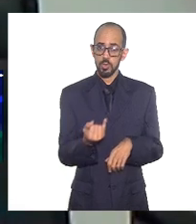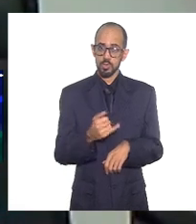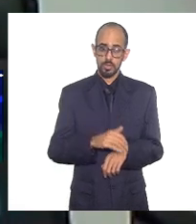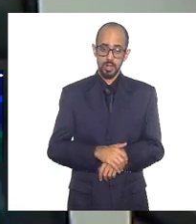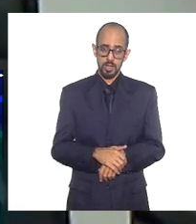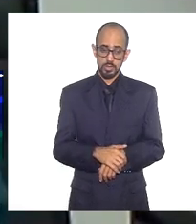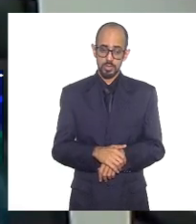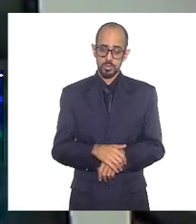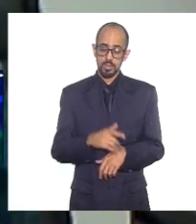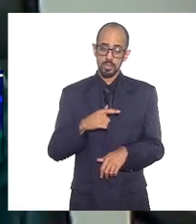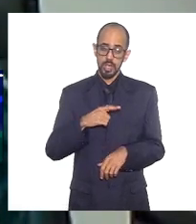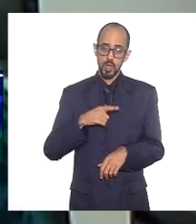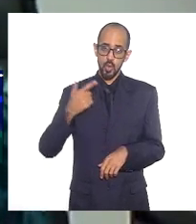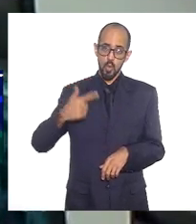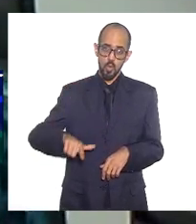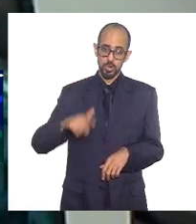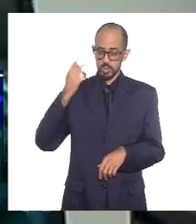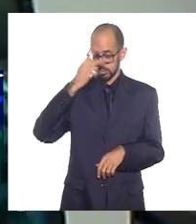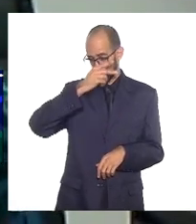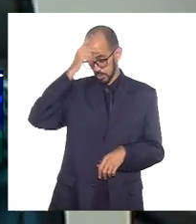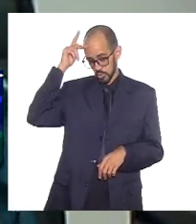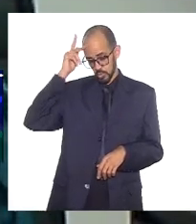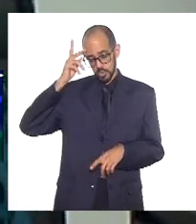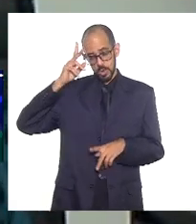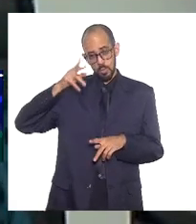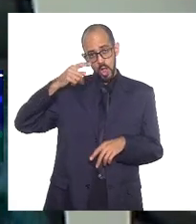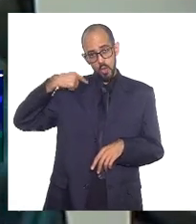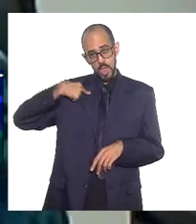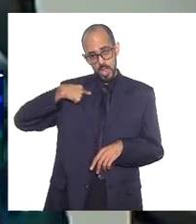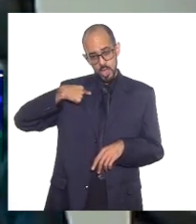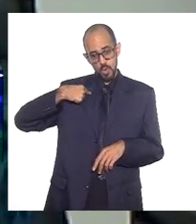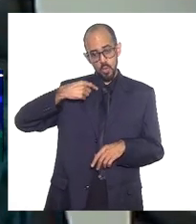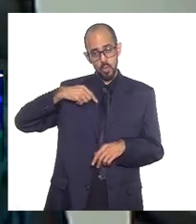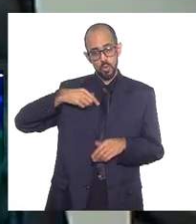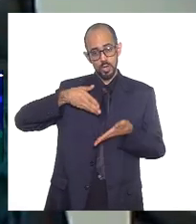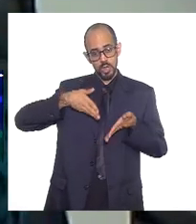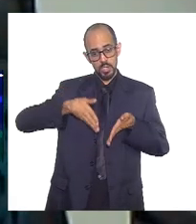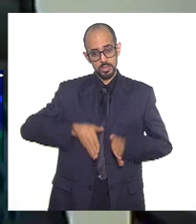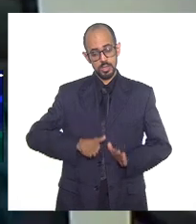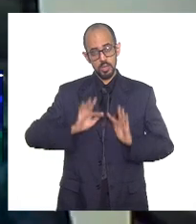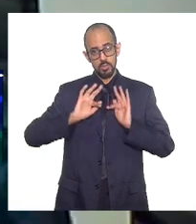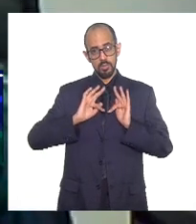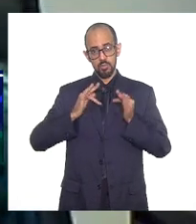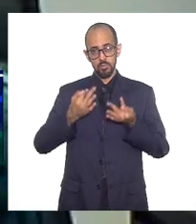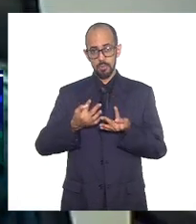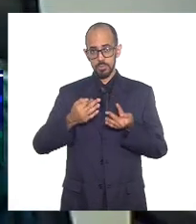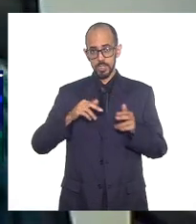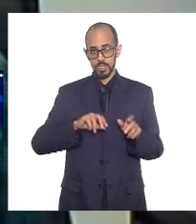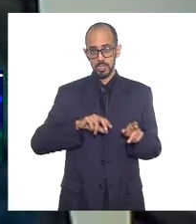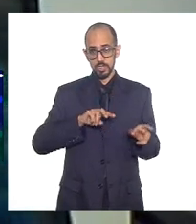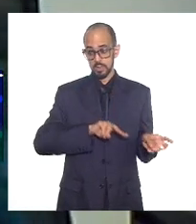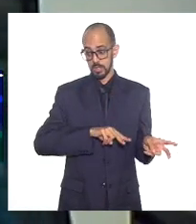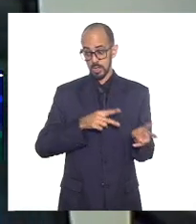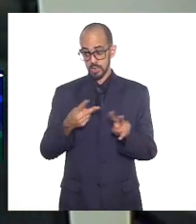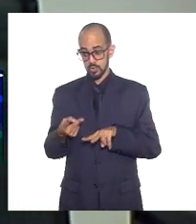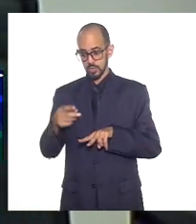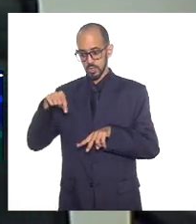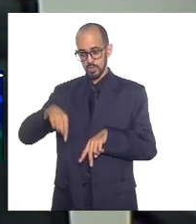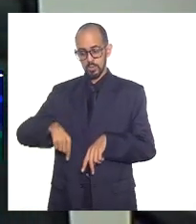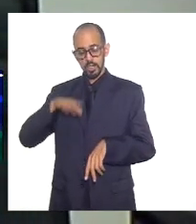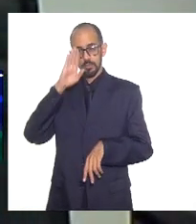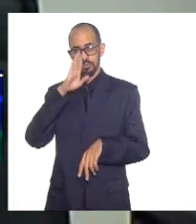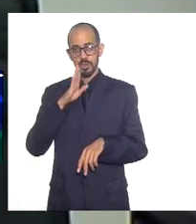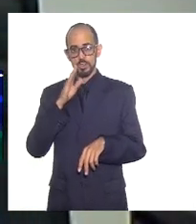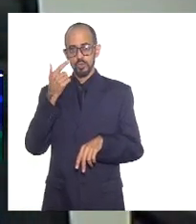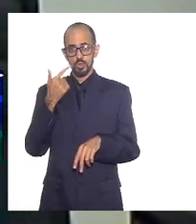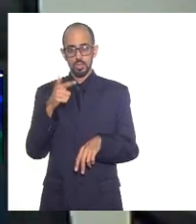oportunidades. Existem outras pessoas como eu que vieram de uma família de imigrantes que não tinham